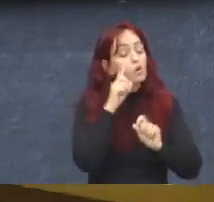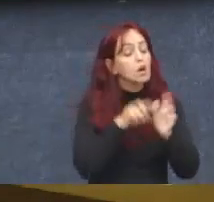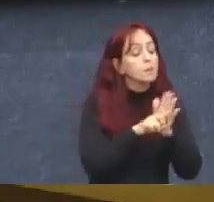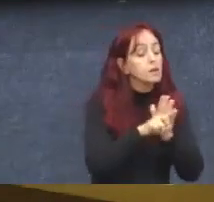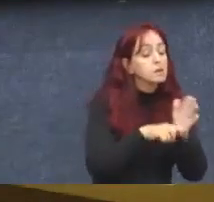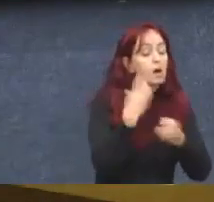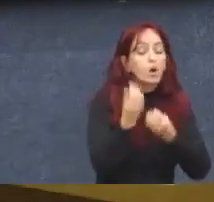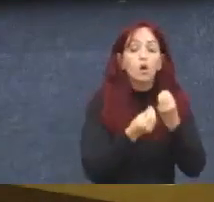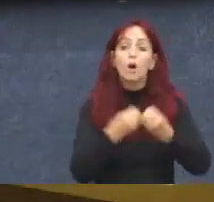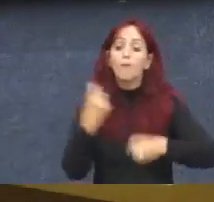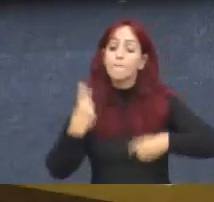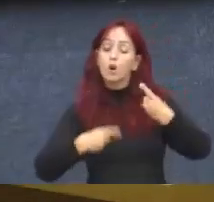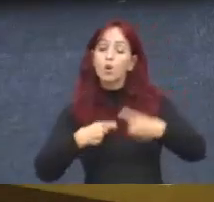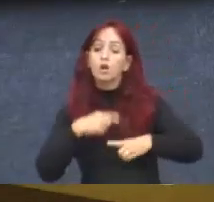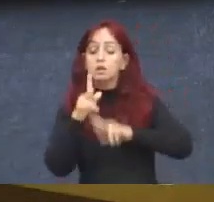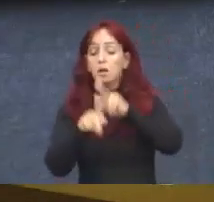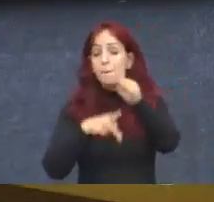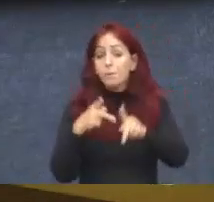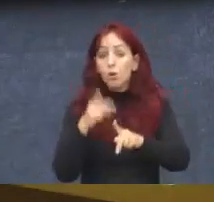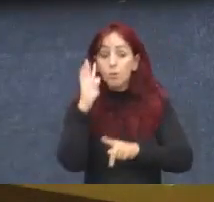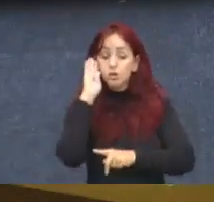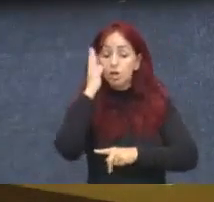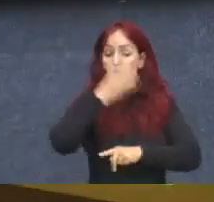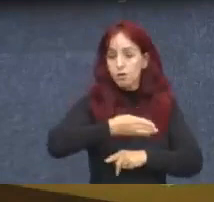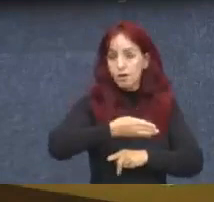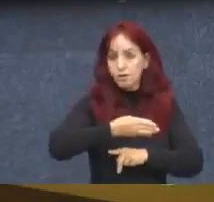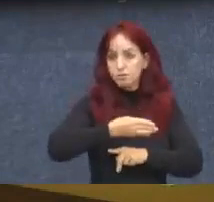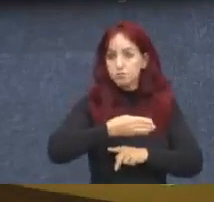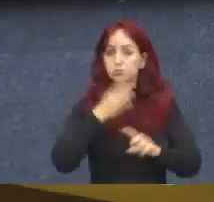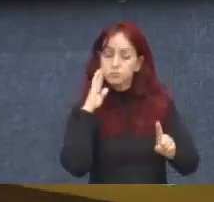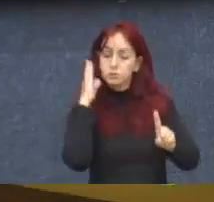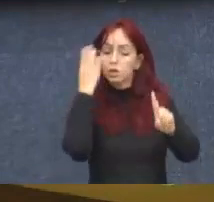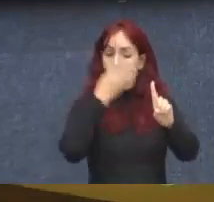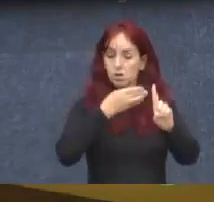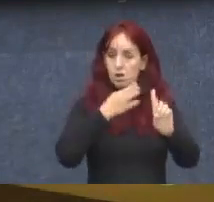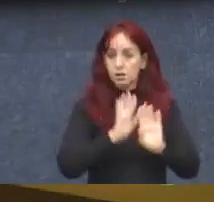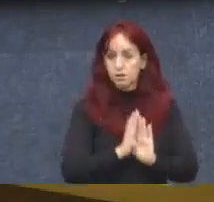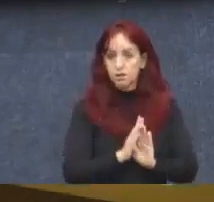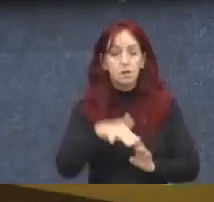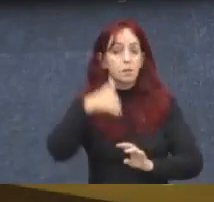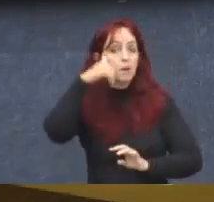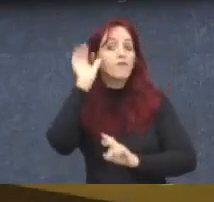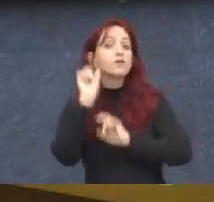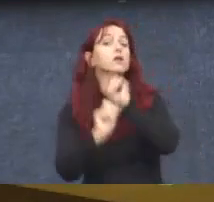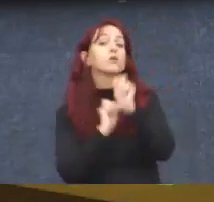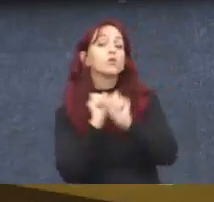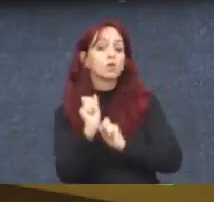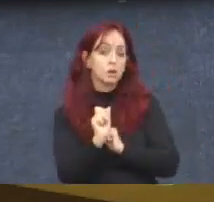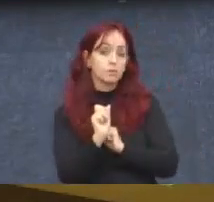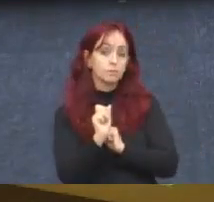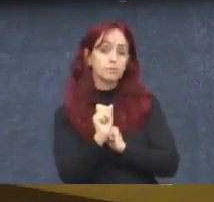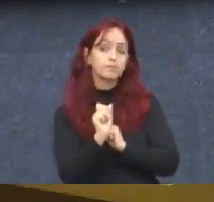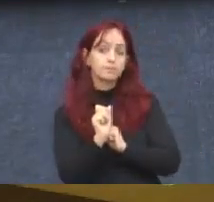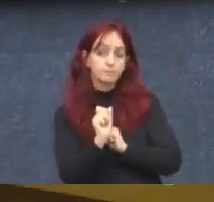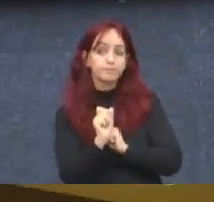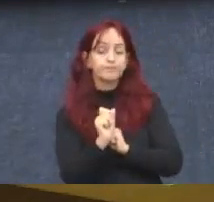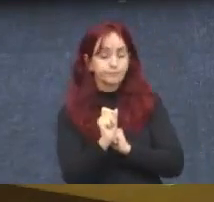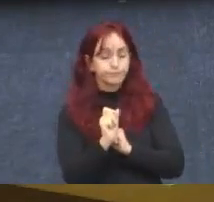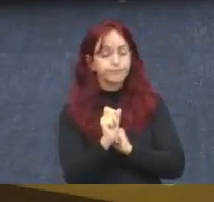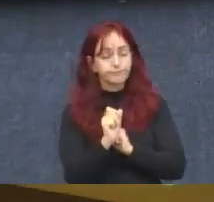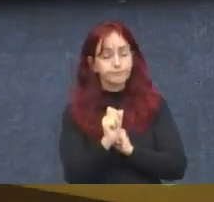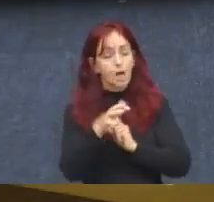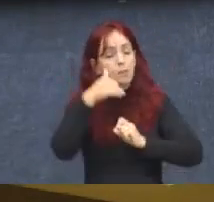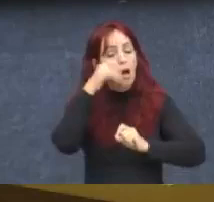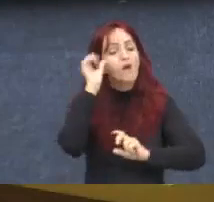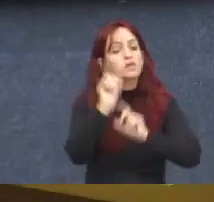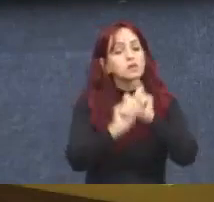políticas públicas direcionadas. E a prevenção, meus caros, é o caminho. A prevenção a esses ataques nas